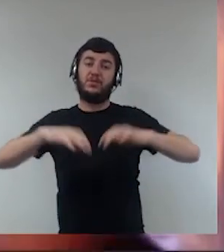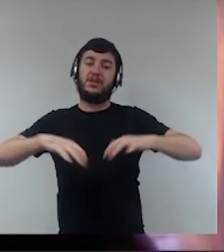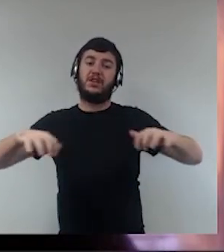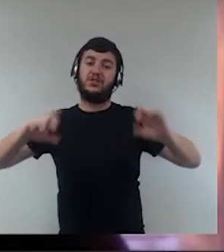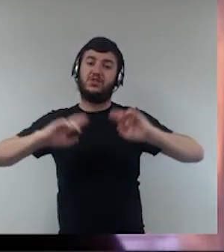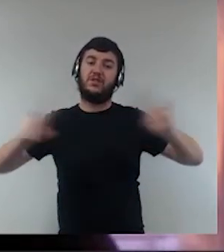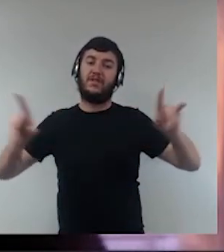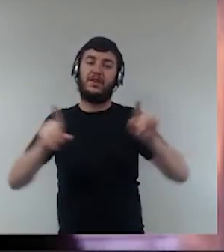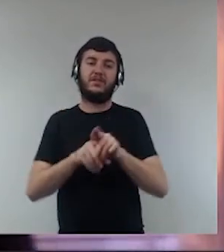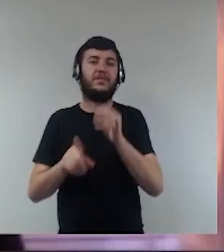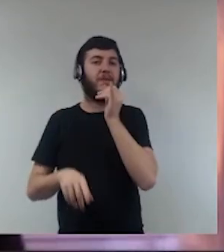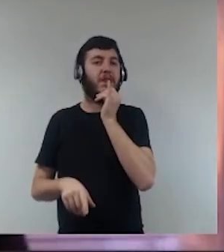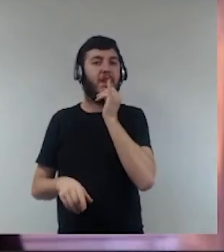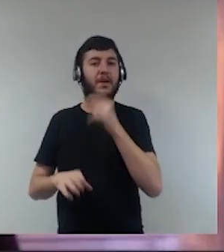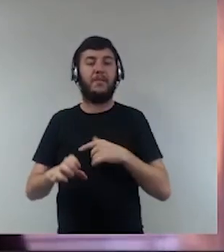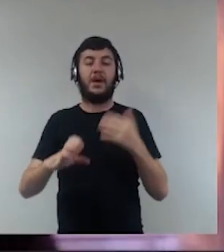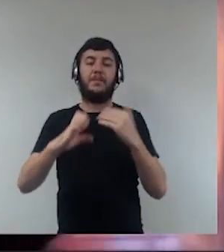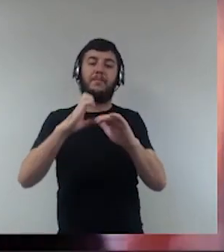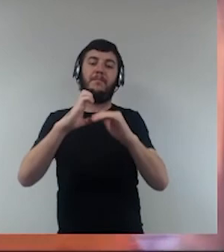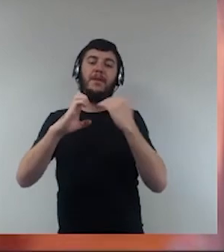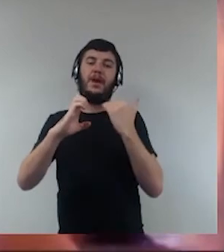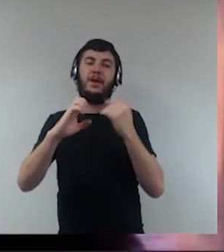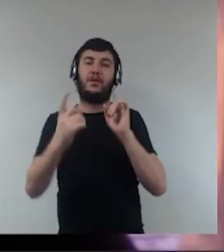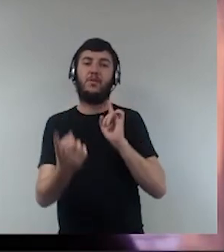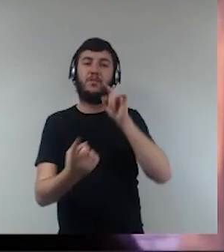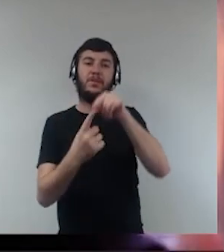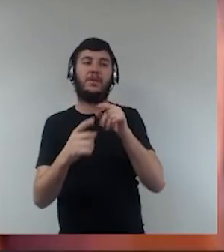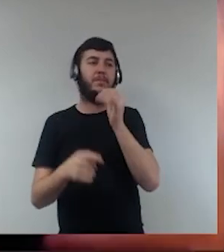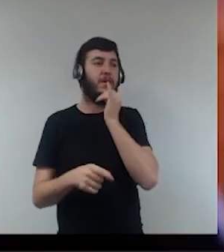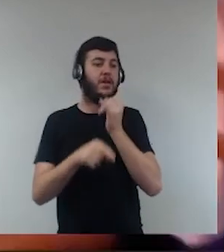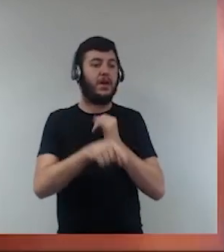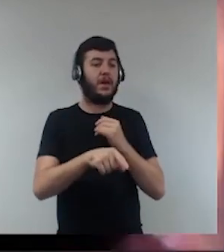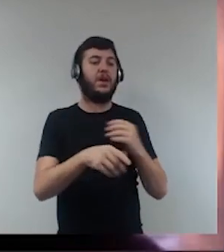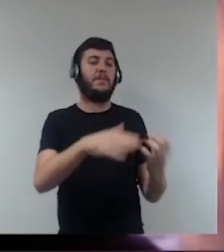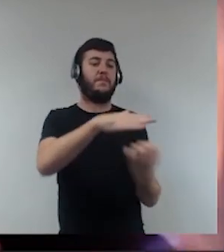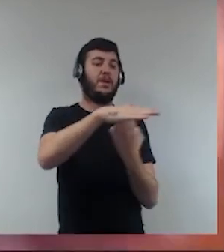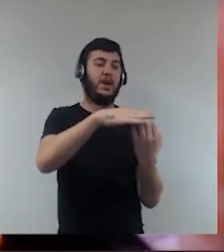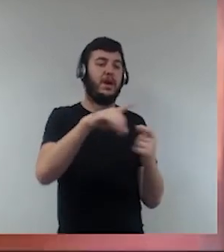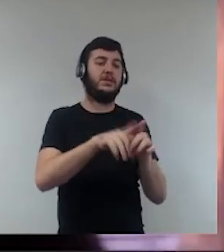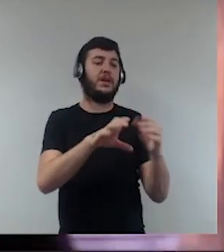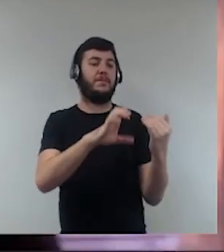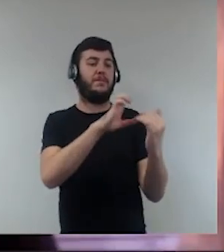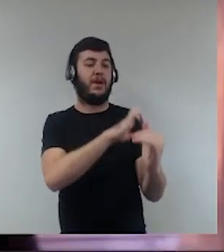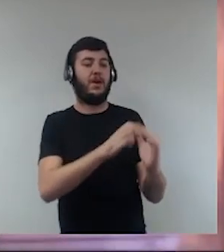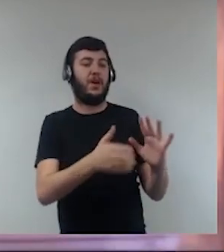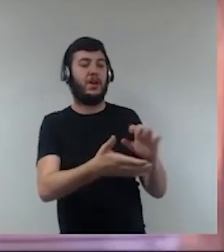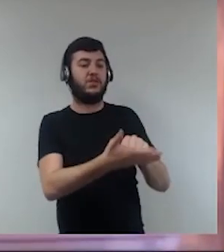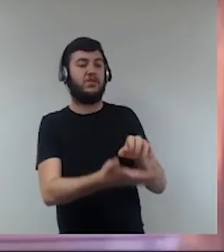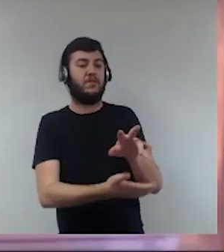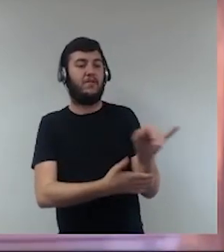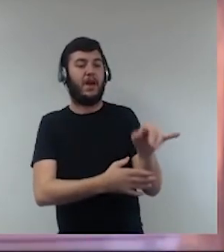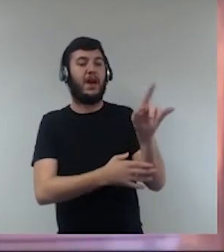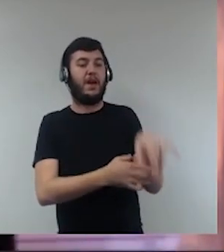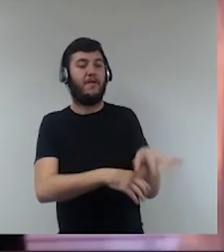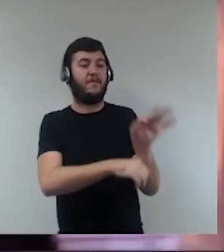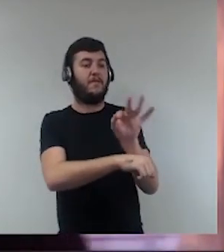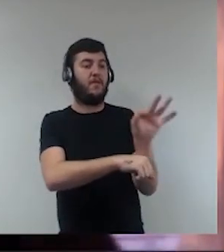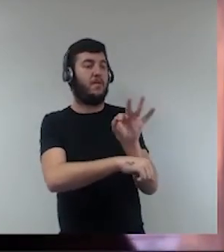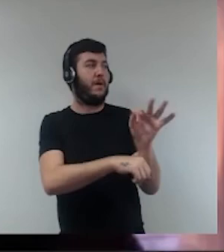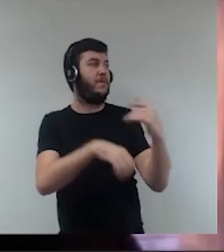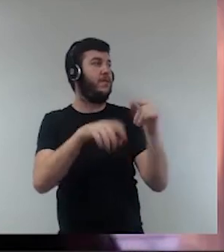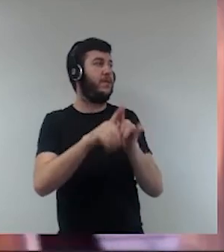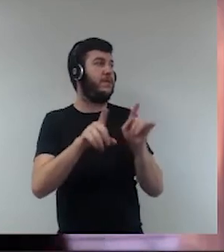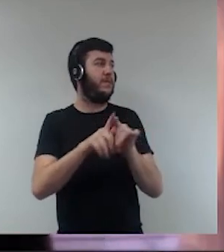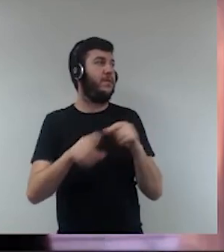usar o e-mail, o endereço eletrônico ainda para as empresas, onde isso fica registrado, é mais formal, e para as pessoas físicas, permitir